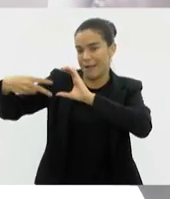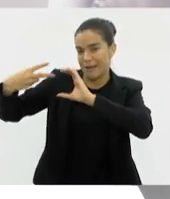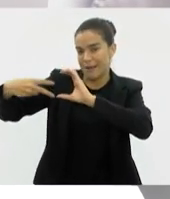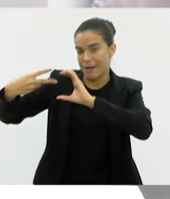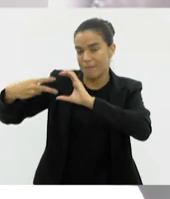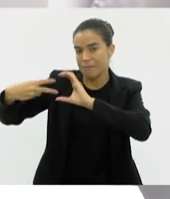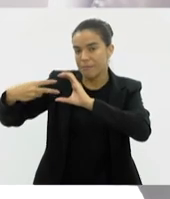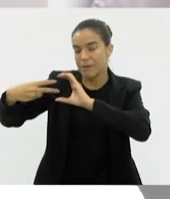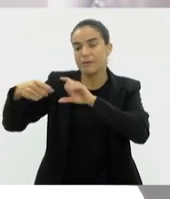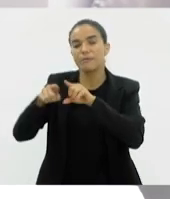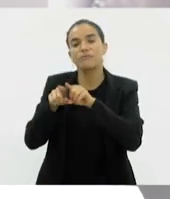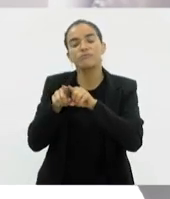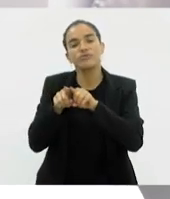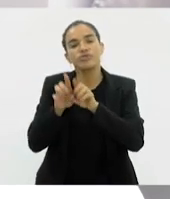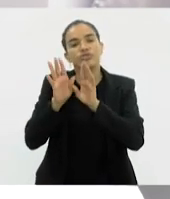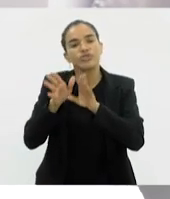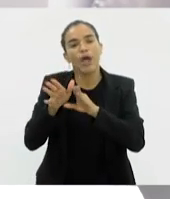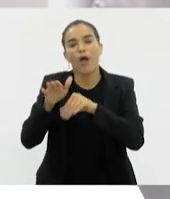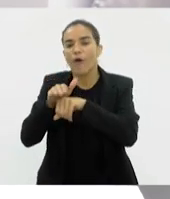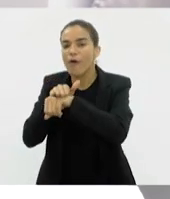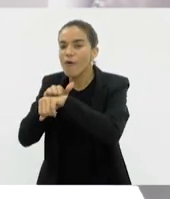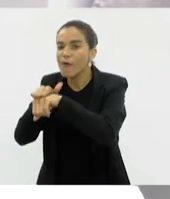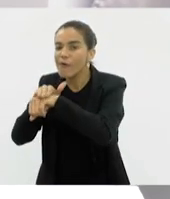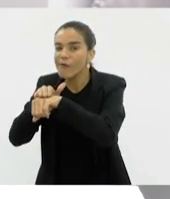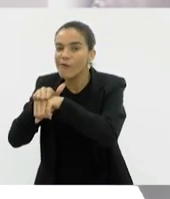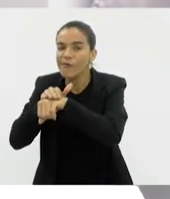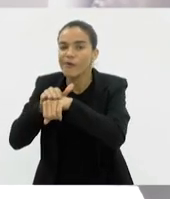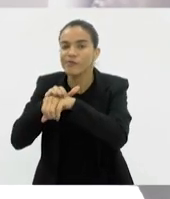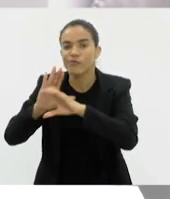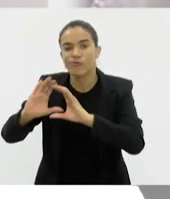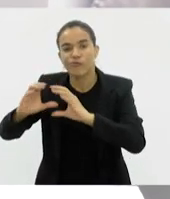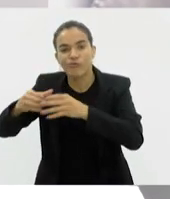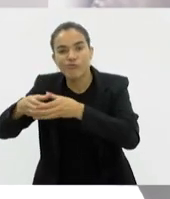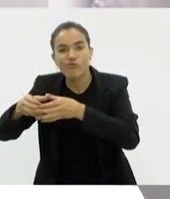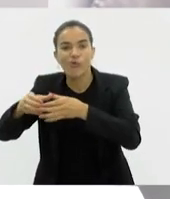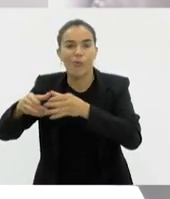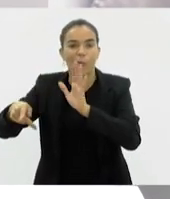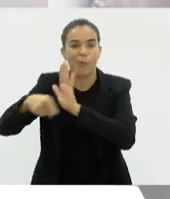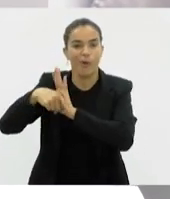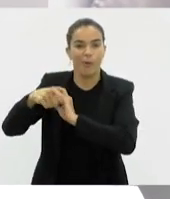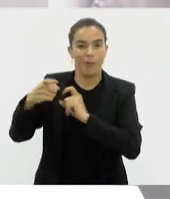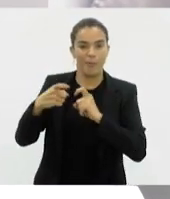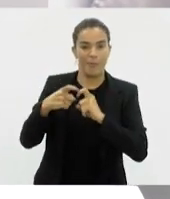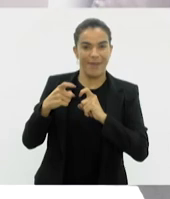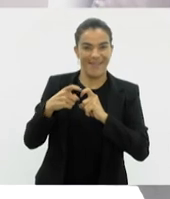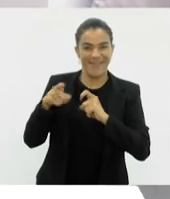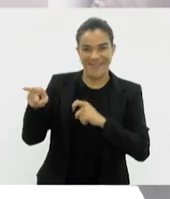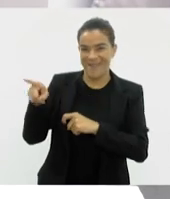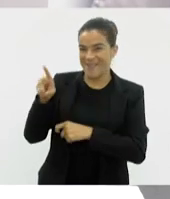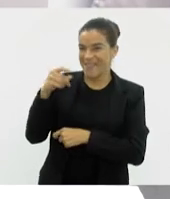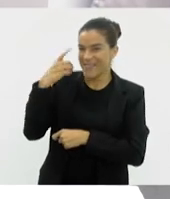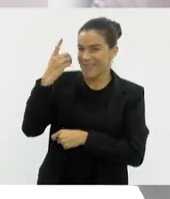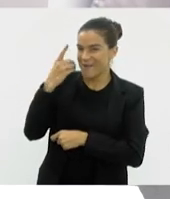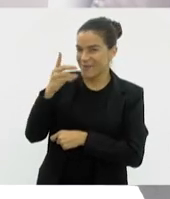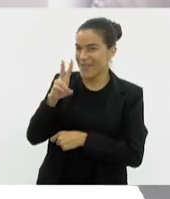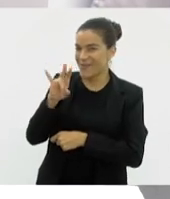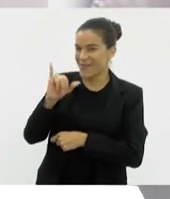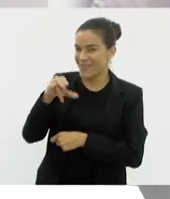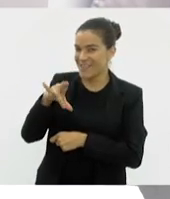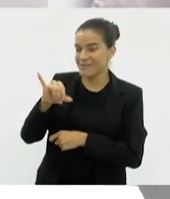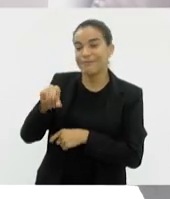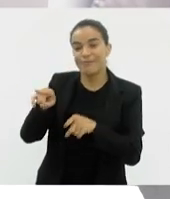com algumas sociedades... Eu também sou irmão de médico. Pois é. Deputado Vinícius Cozzolino também é irmão de médico.